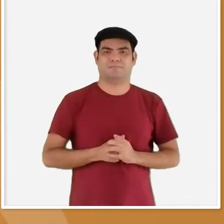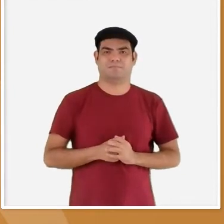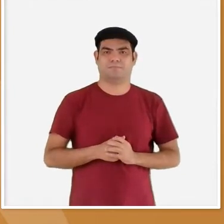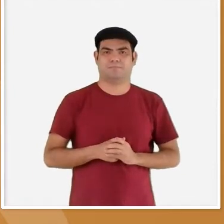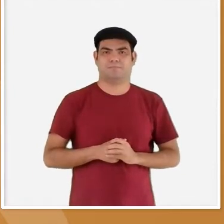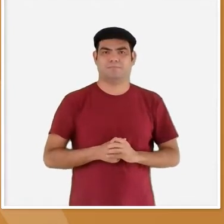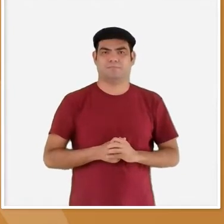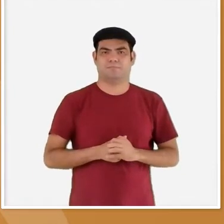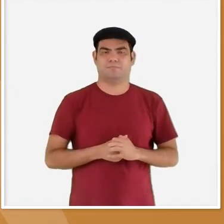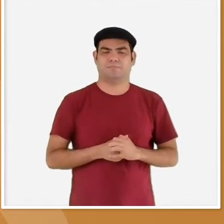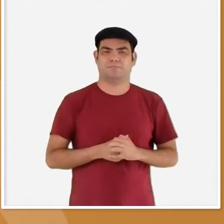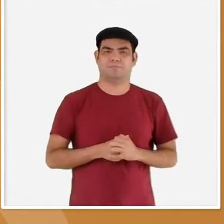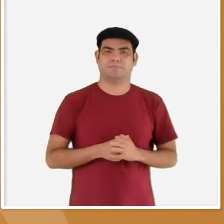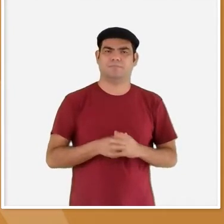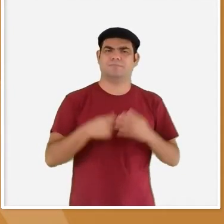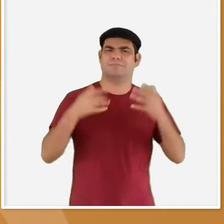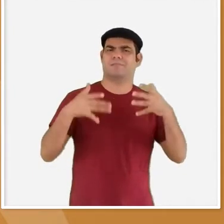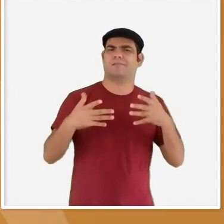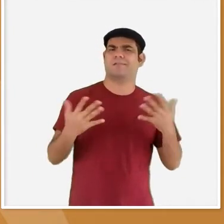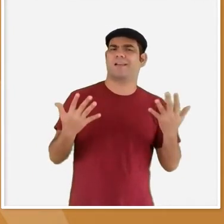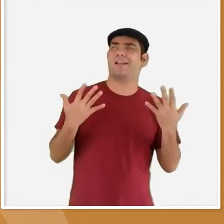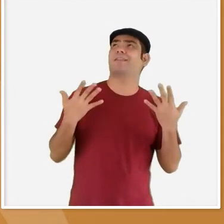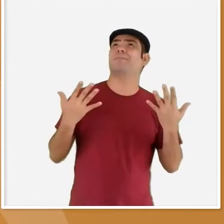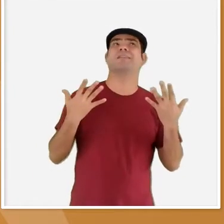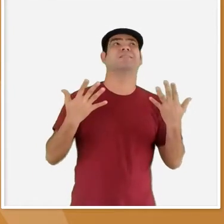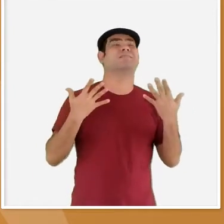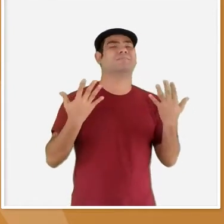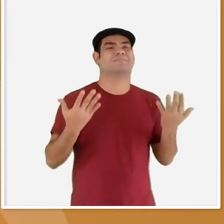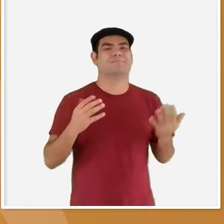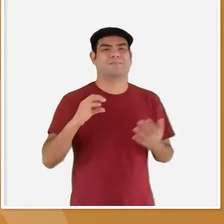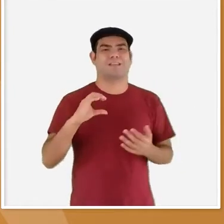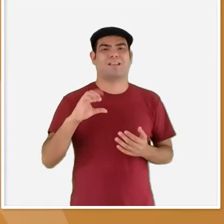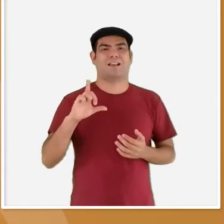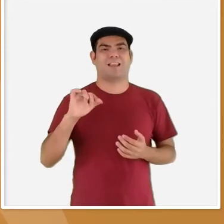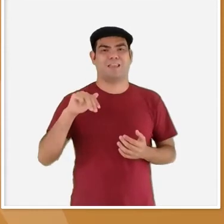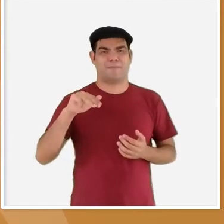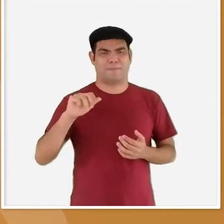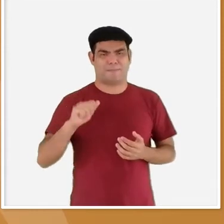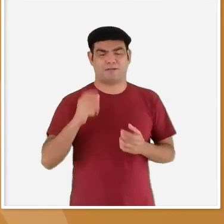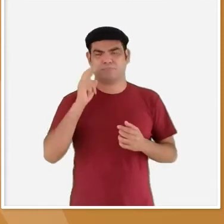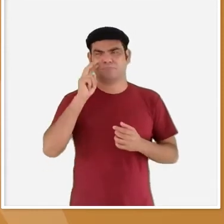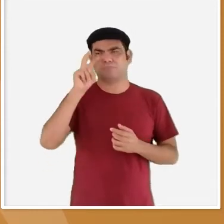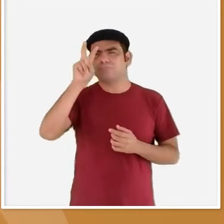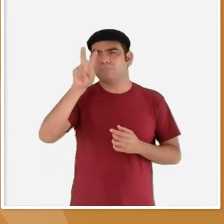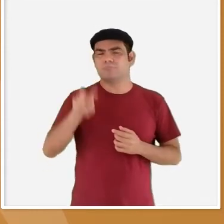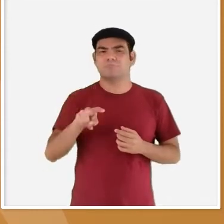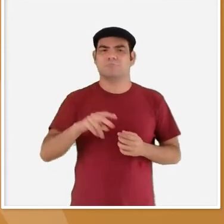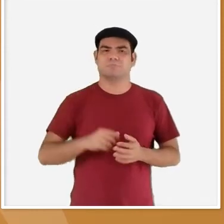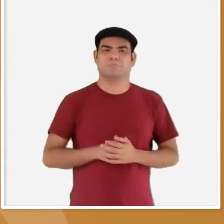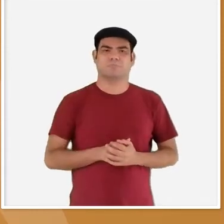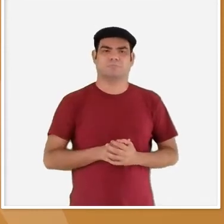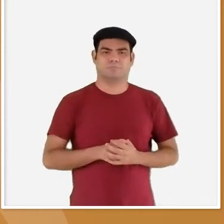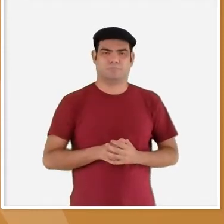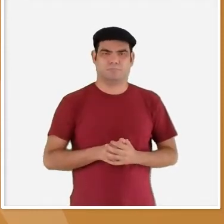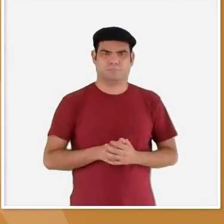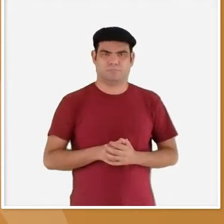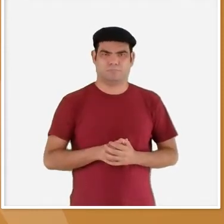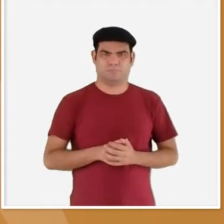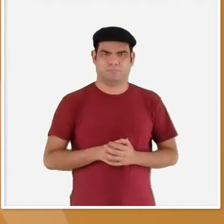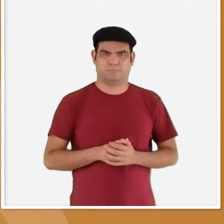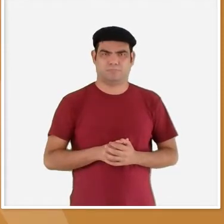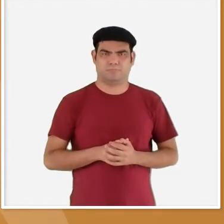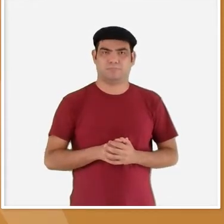pouco sobre clima, tá? O clima do México, como é? A maior parte dele é tropical,